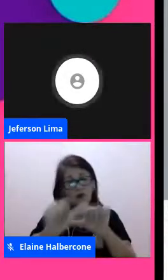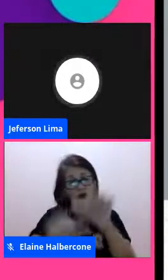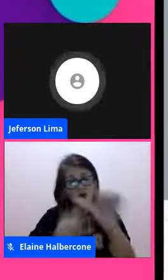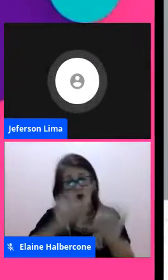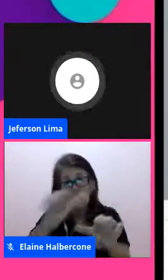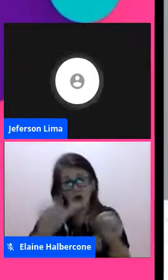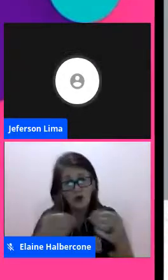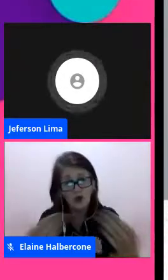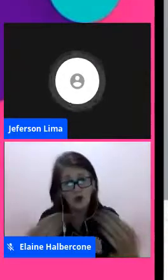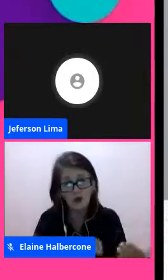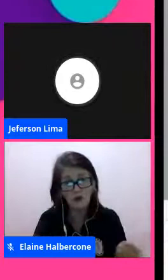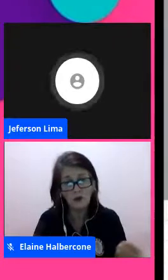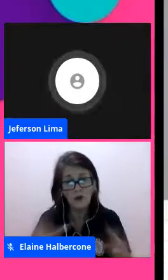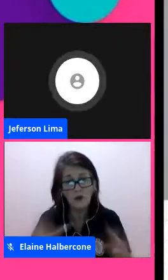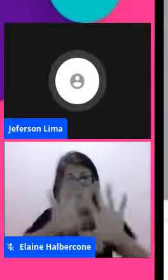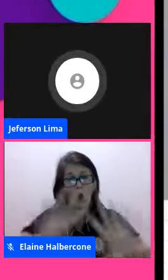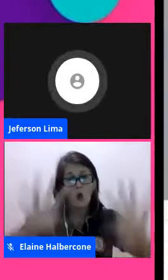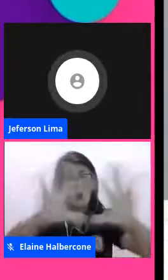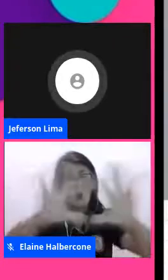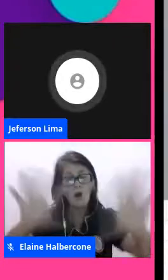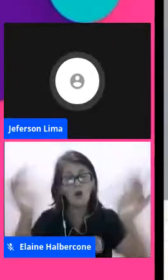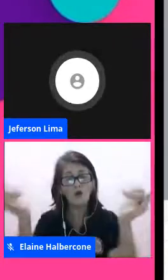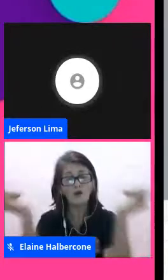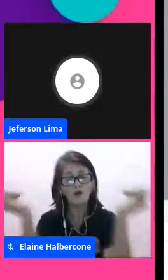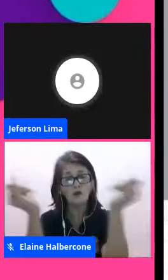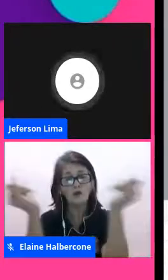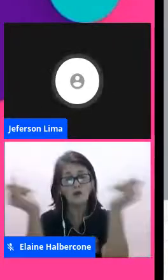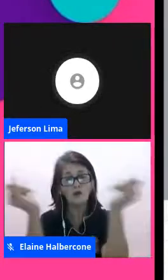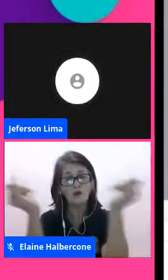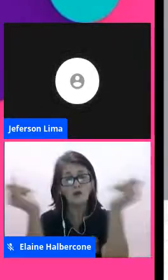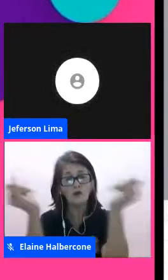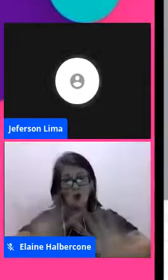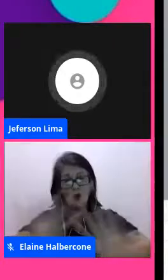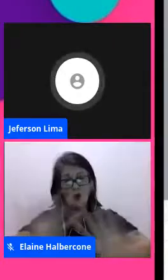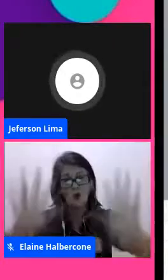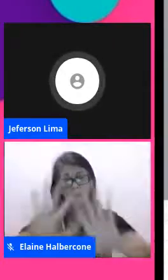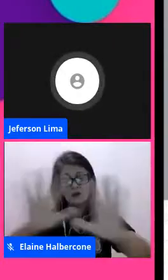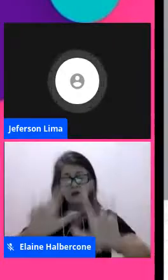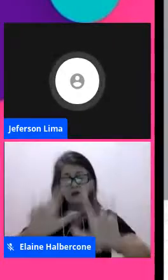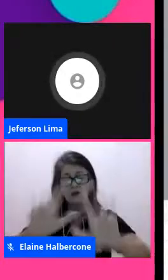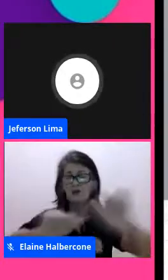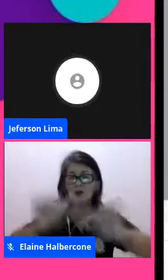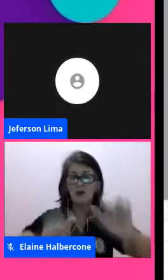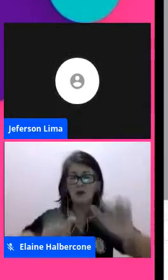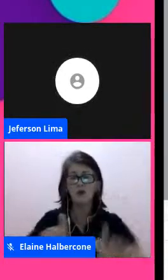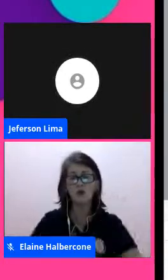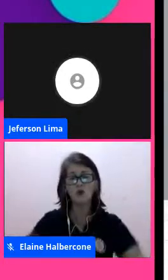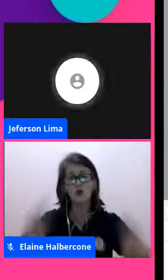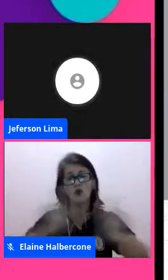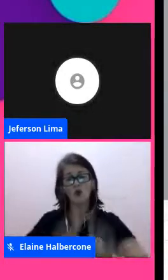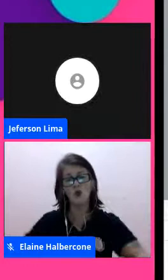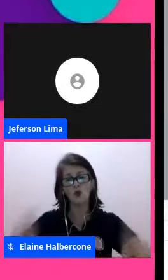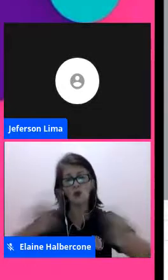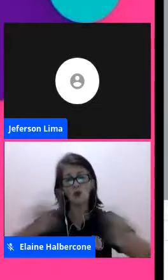um banco de dados, né, um dado que ela possa vir a trabalhar dentro do computador. Então, como é que isso é feito, né?